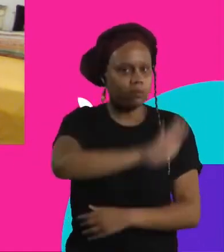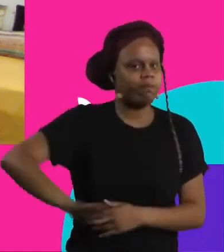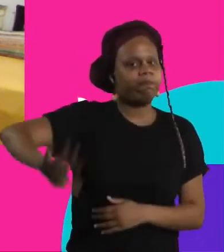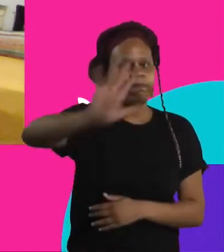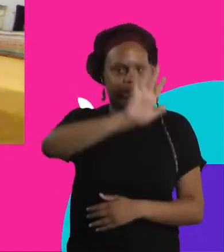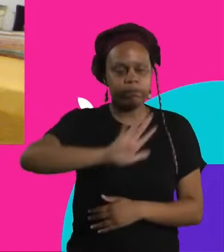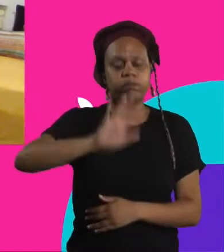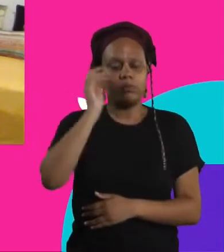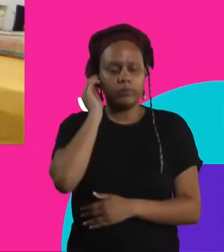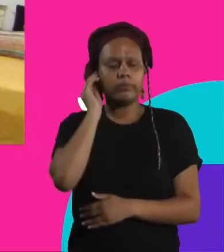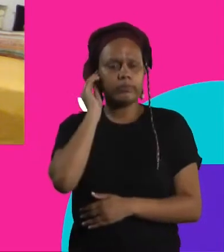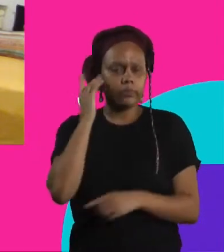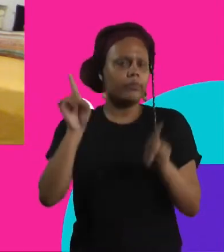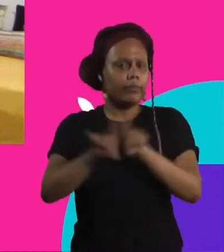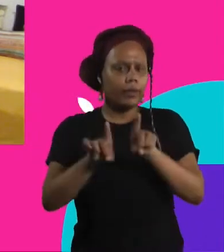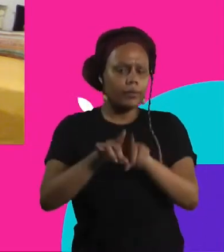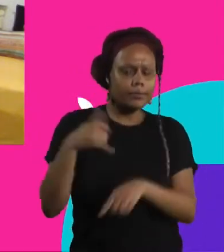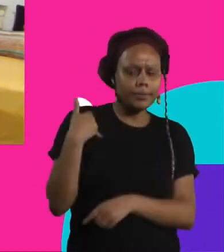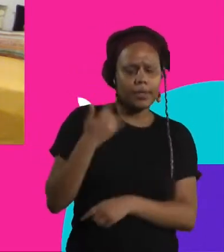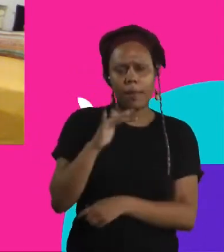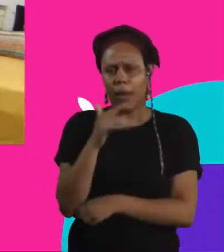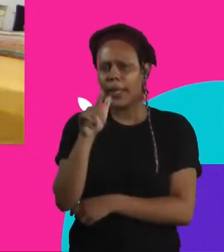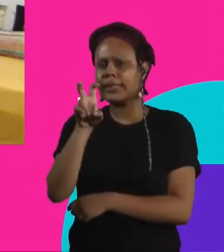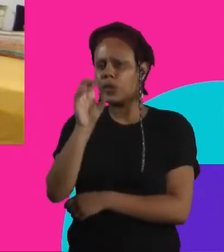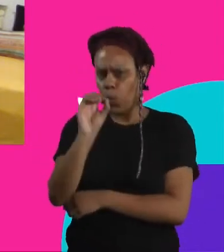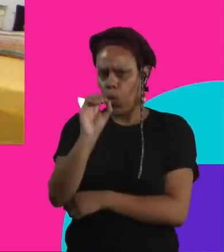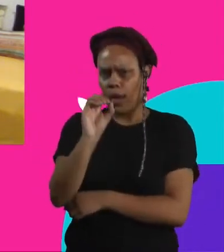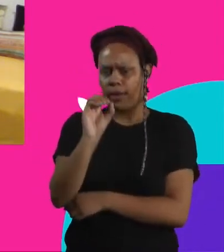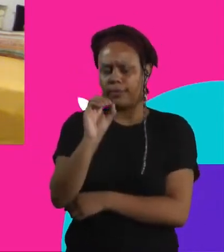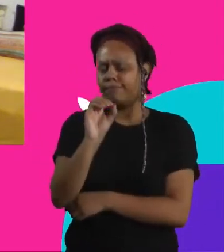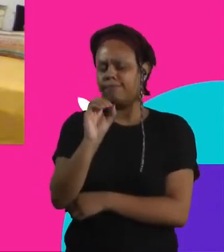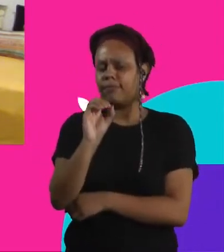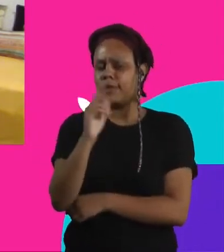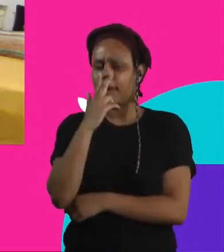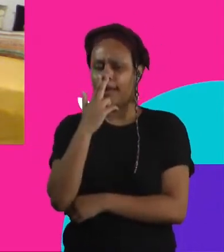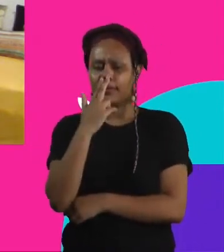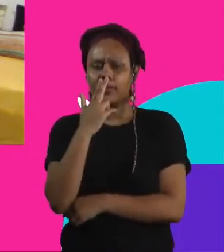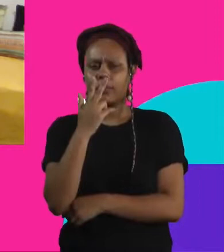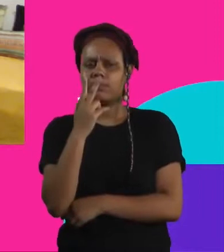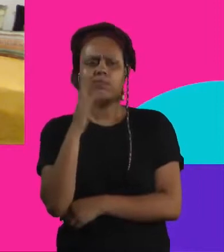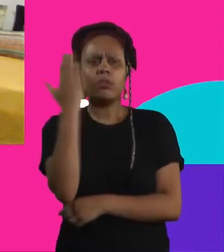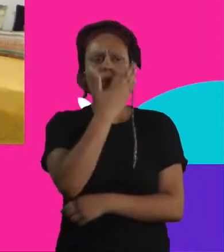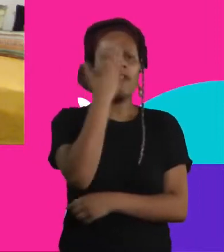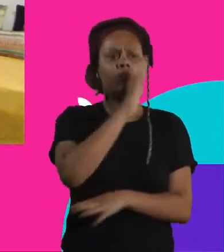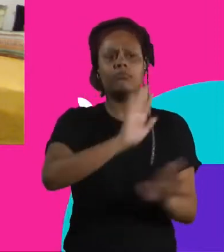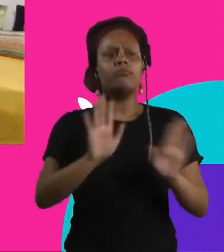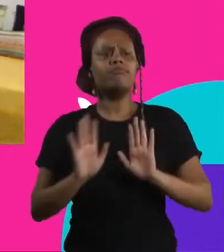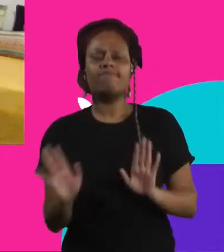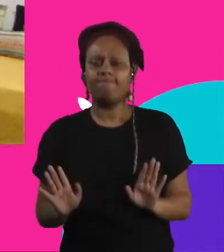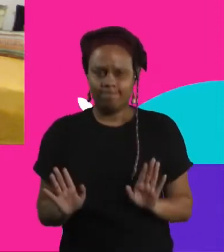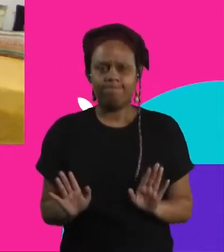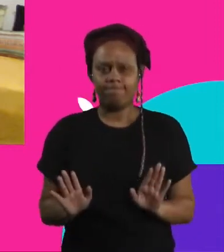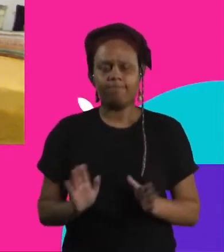a partir de uma certa idade, principalmente 50 anos, passam a ficar praticamente invisíveis no mercado de trabalho. E aí eu conheci pessoas que com essa